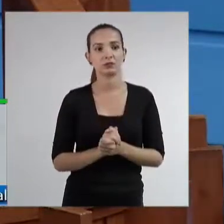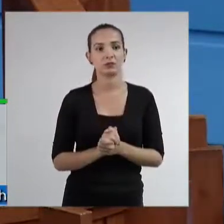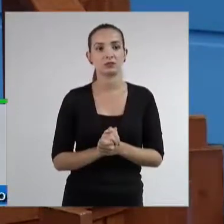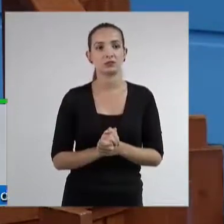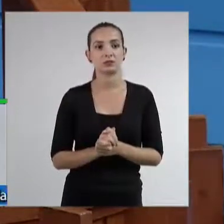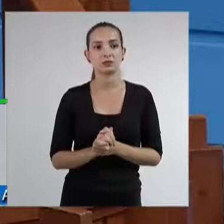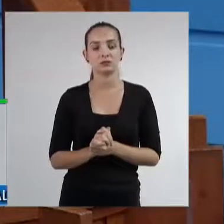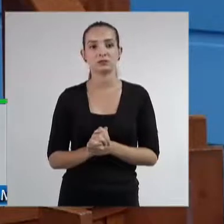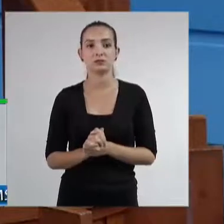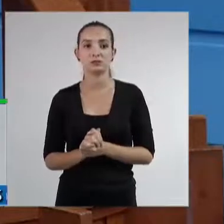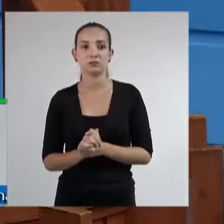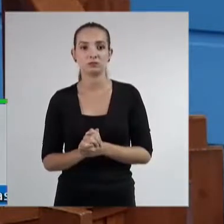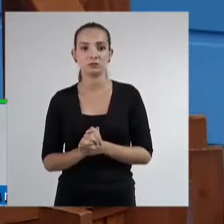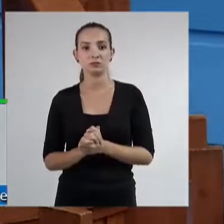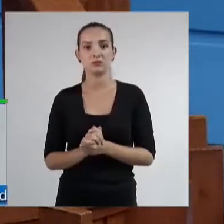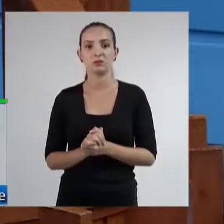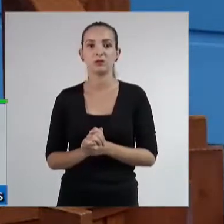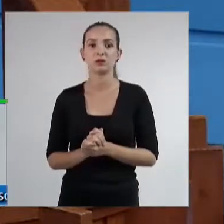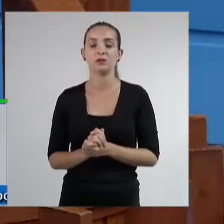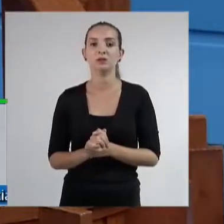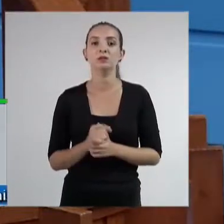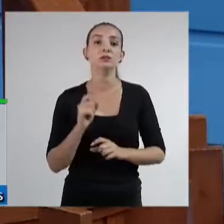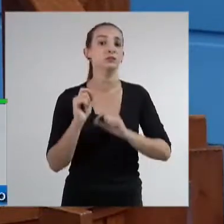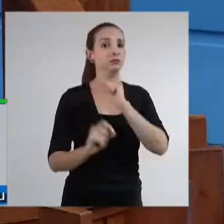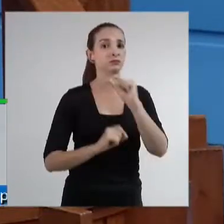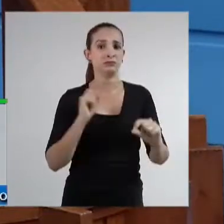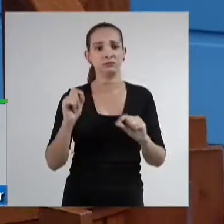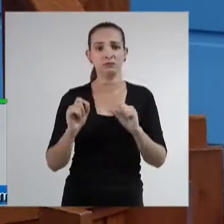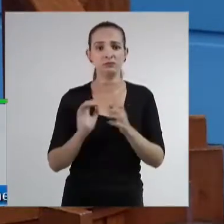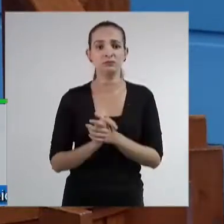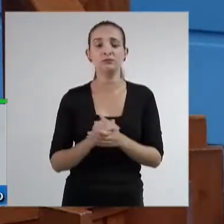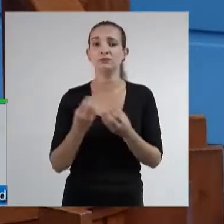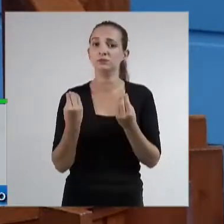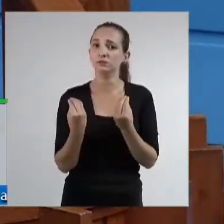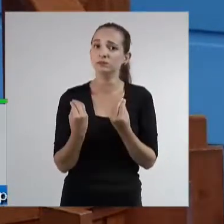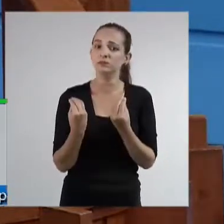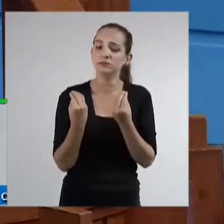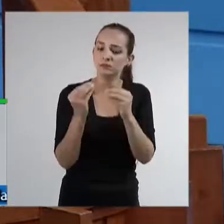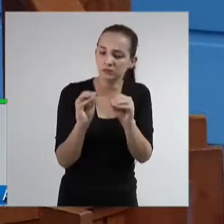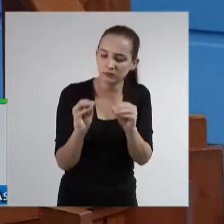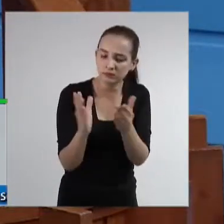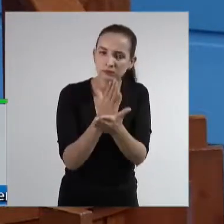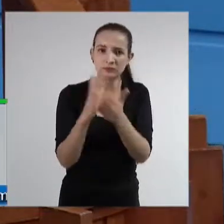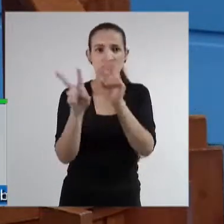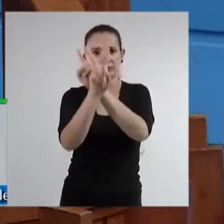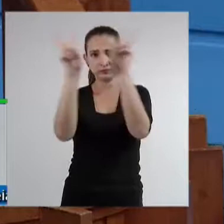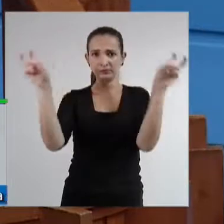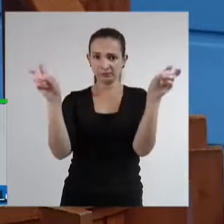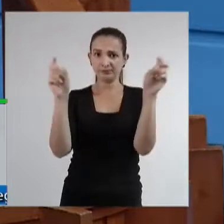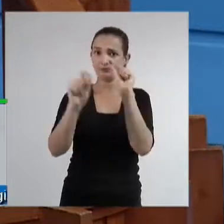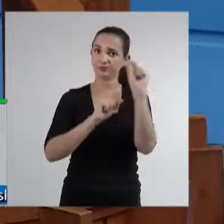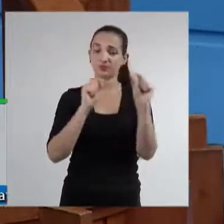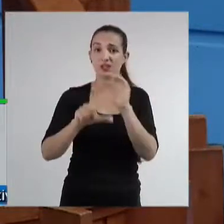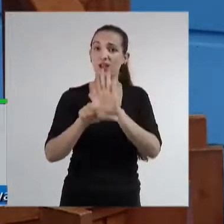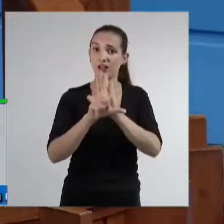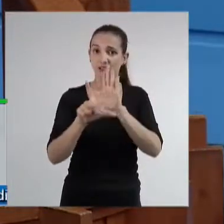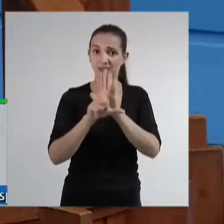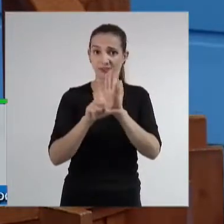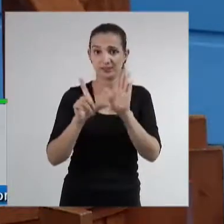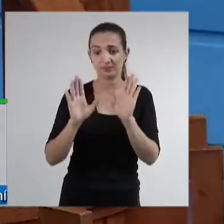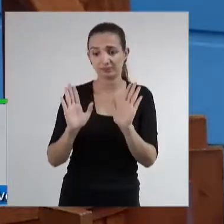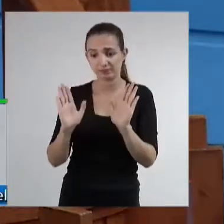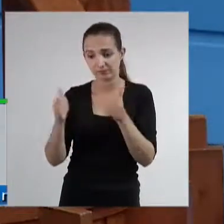chancelar, digamos assim, mas também colocar algumas questões, porque a lei remete às